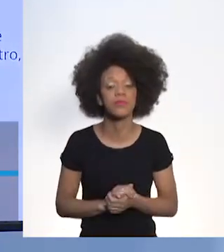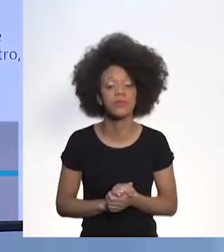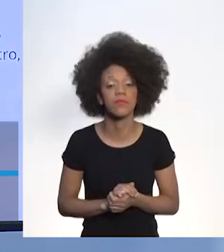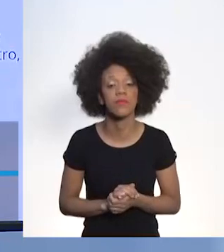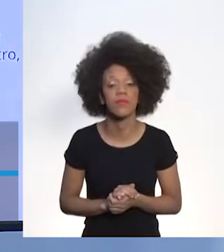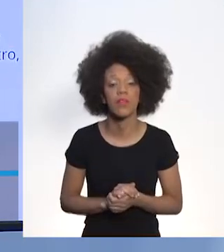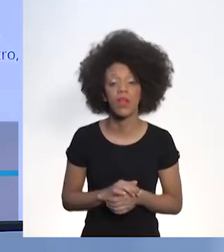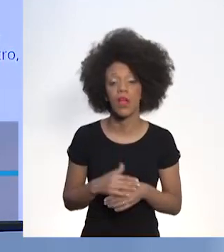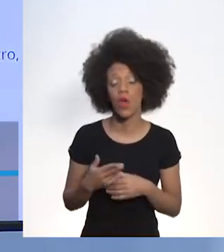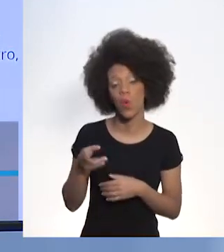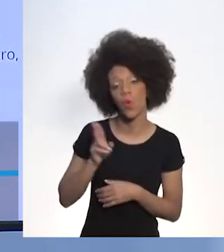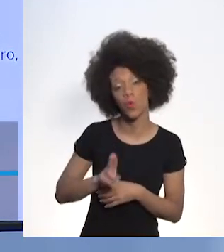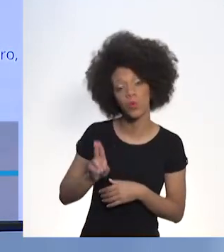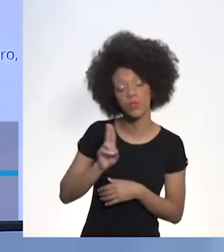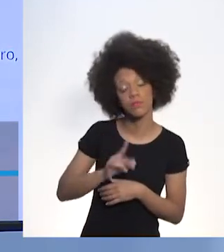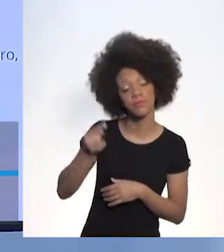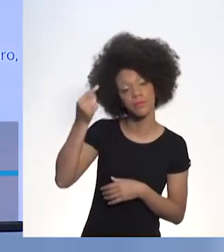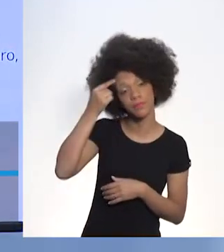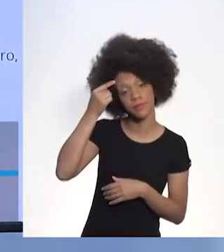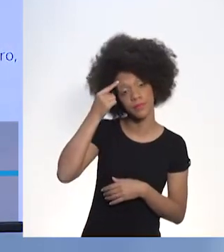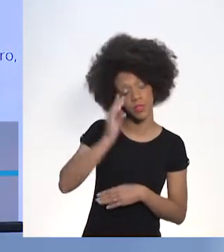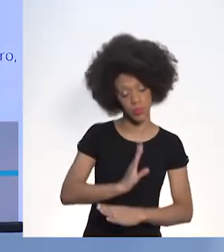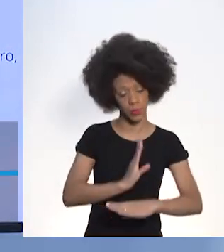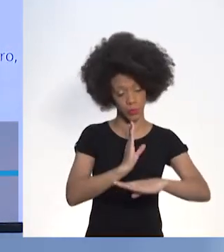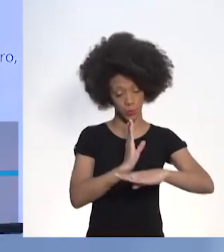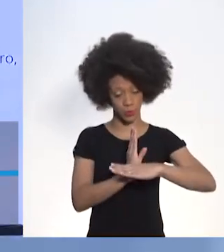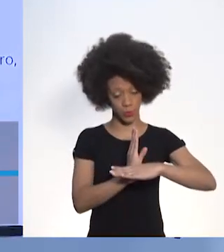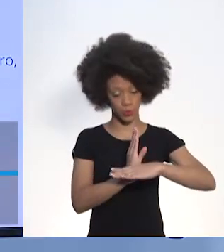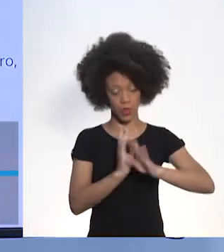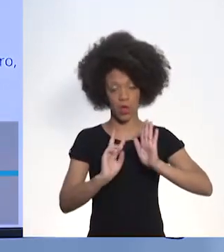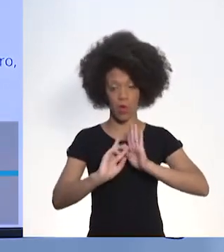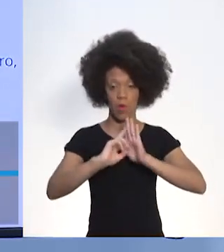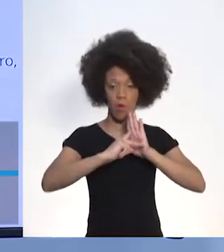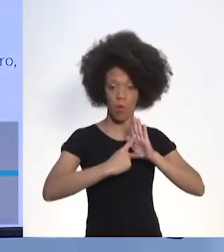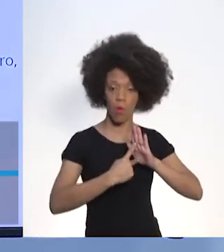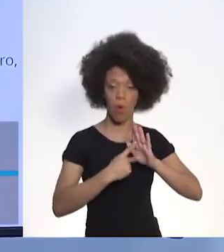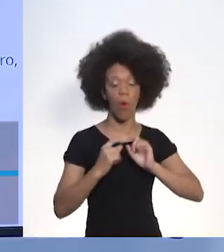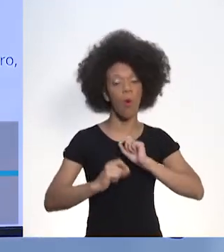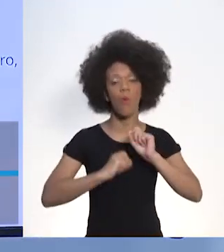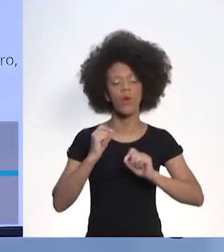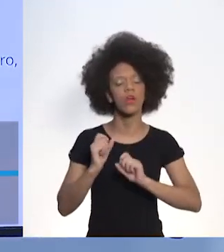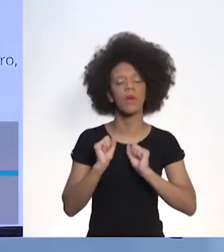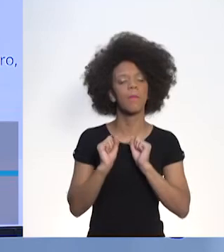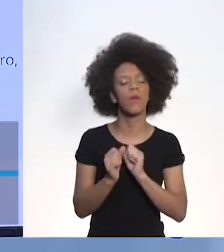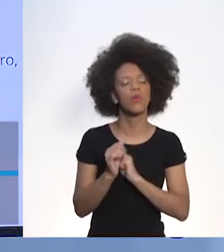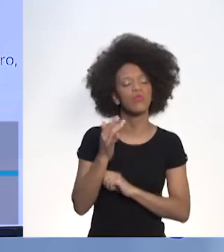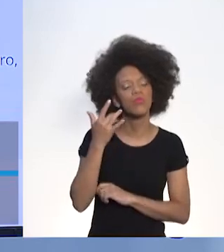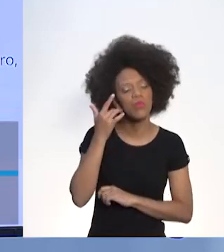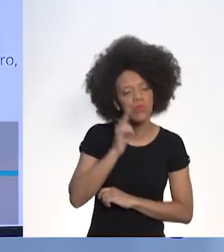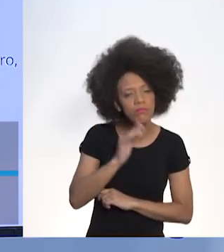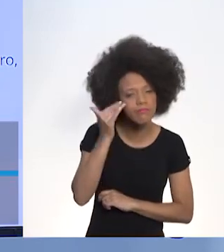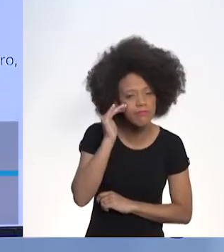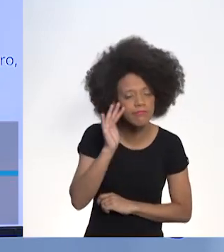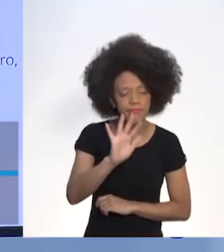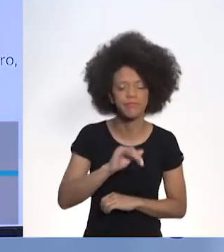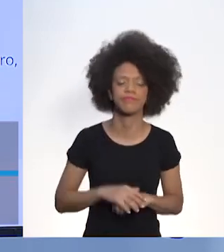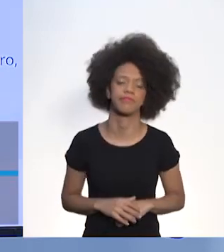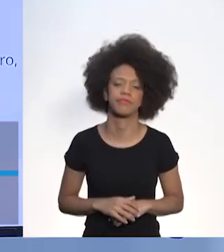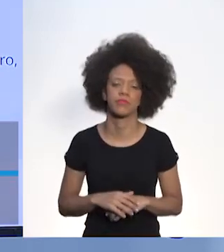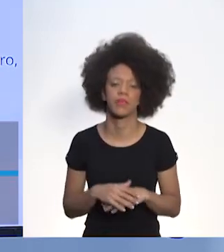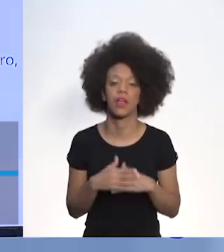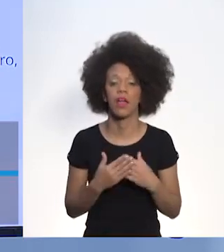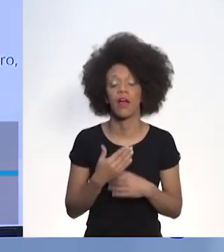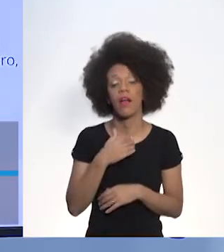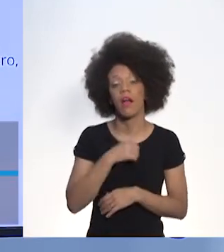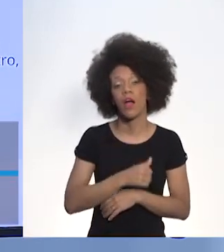para frente, utilizando essa ideia do diâmetro e do raio, o que a gente pode concluir? A gente pode concluir o seguinte, né? Arquimedes,